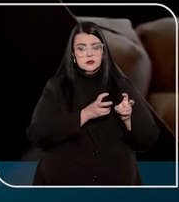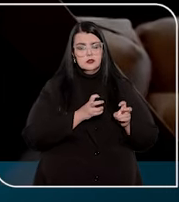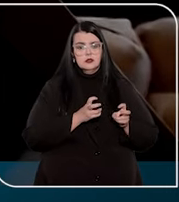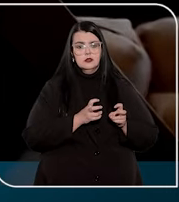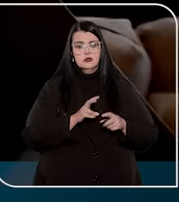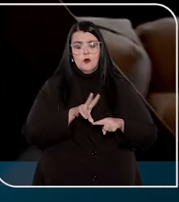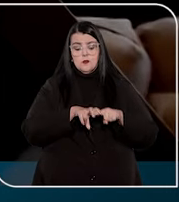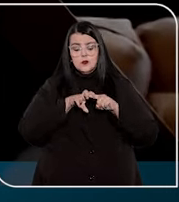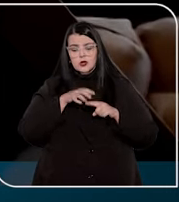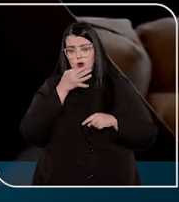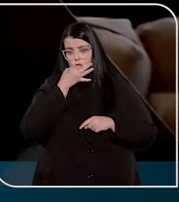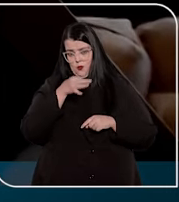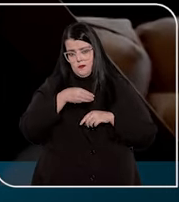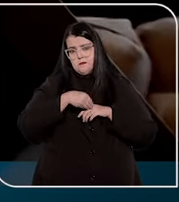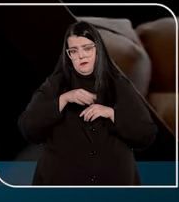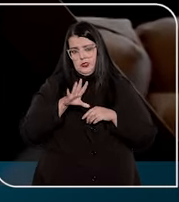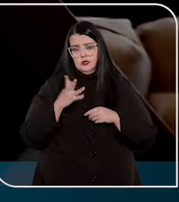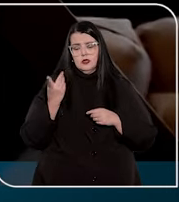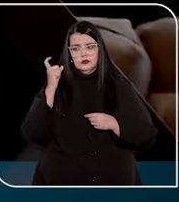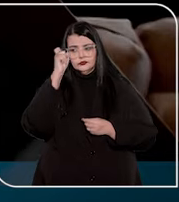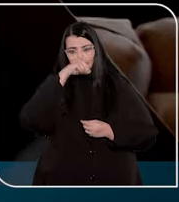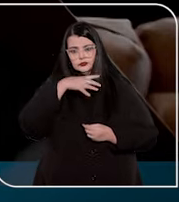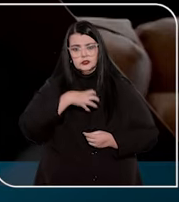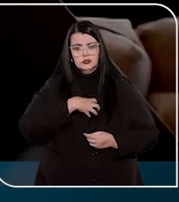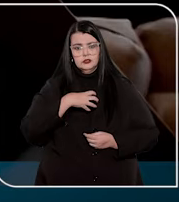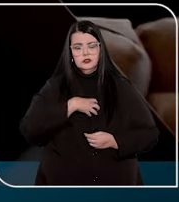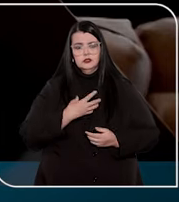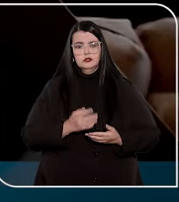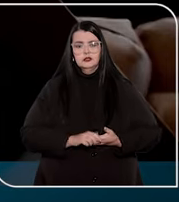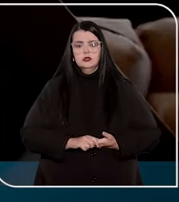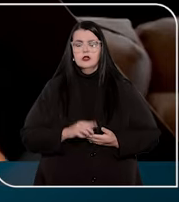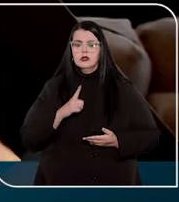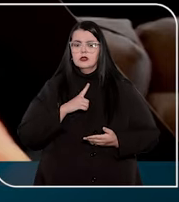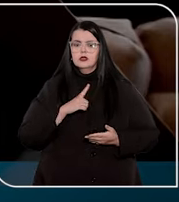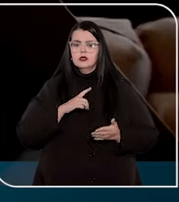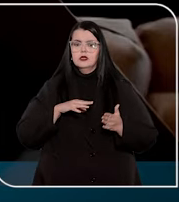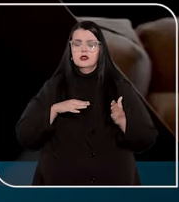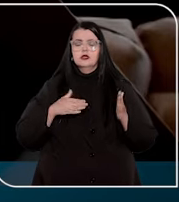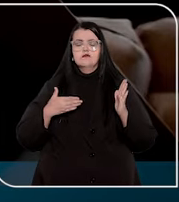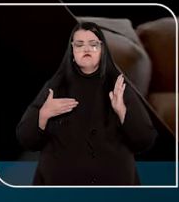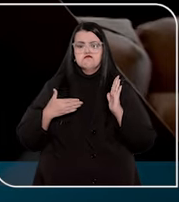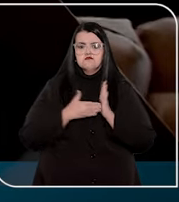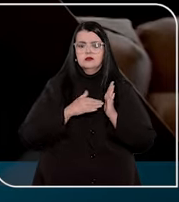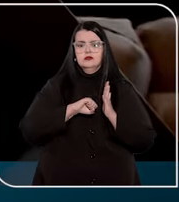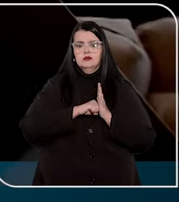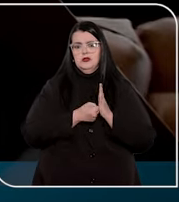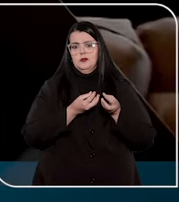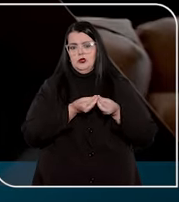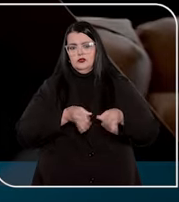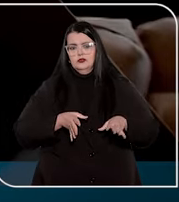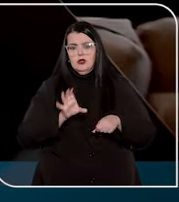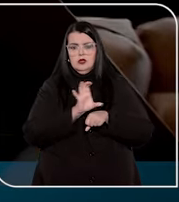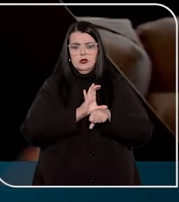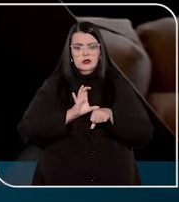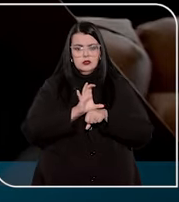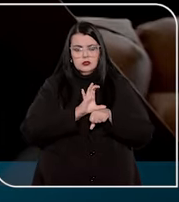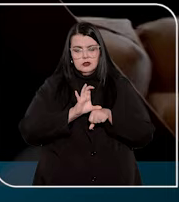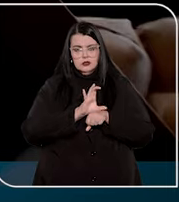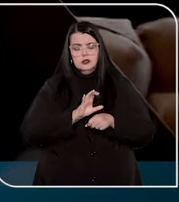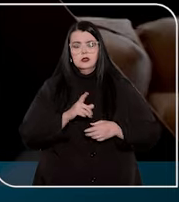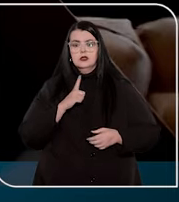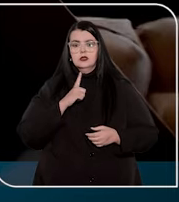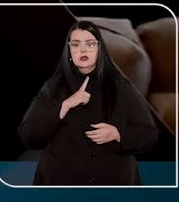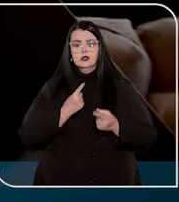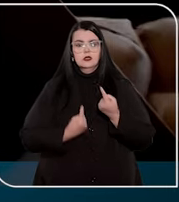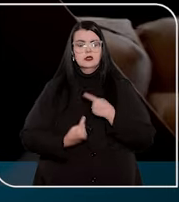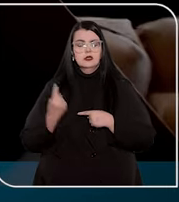isso que eu estou fazendo esse comentário, porque eu acho difícil uma violação real à Constituição ter surgido ali